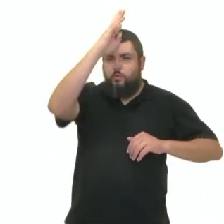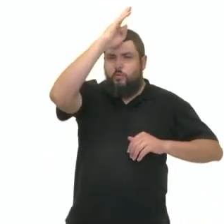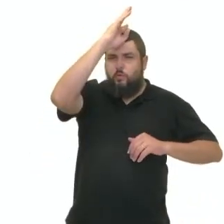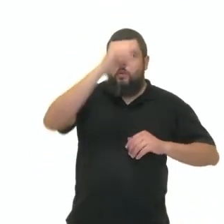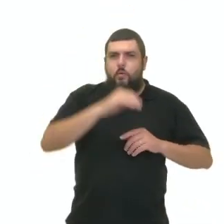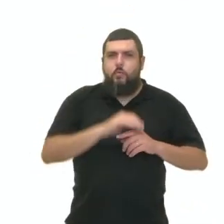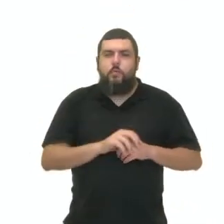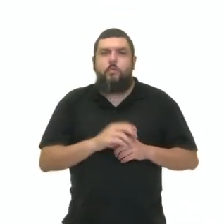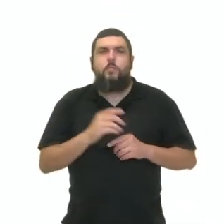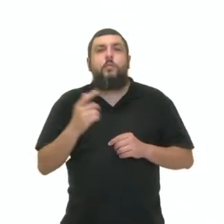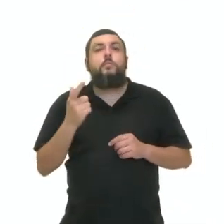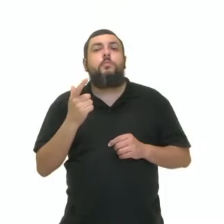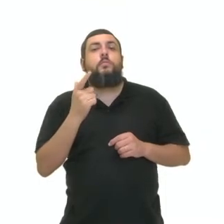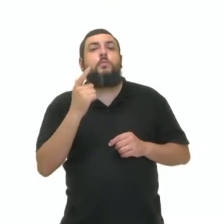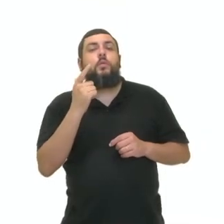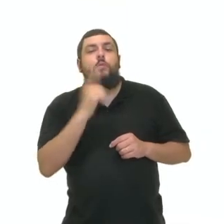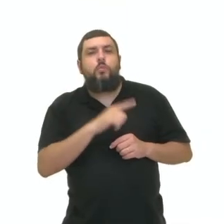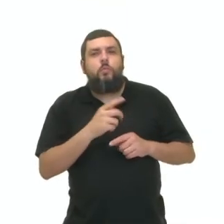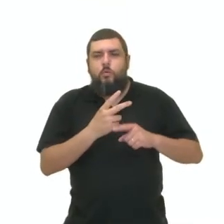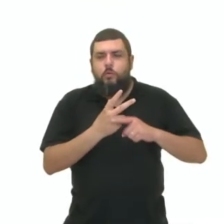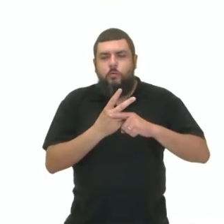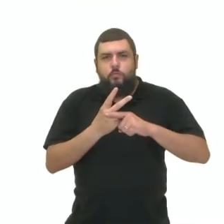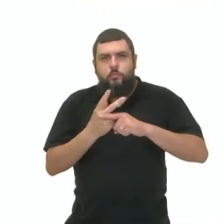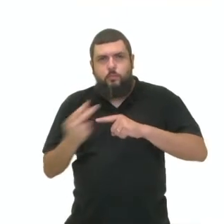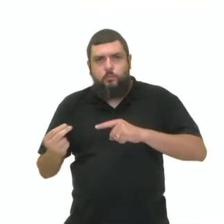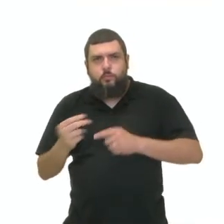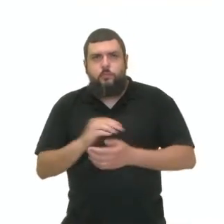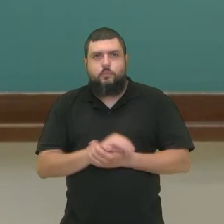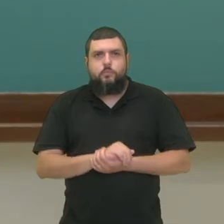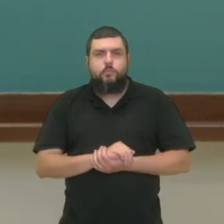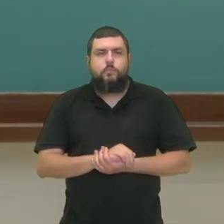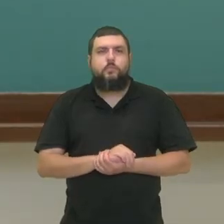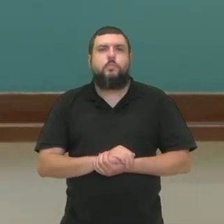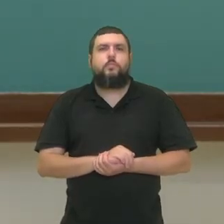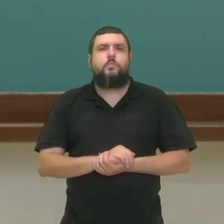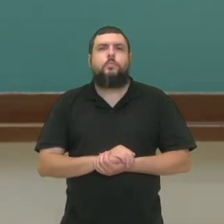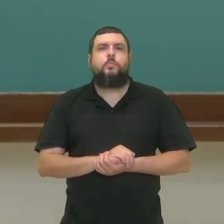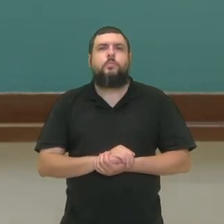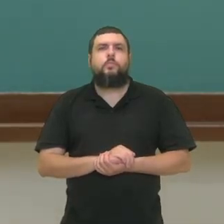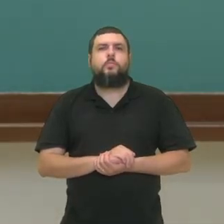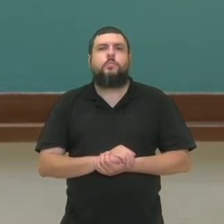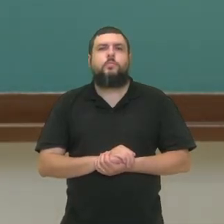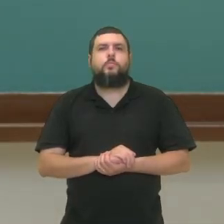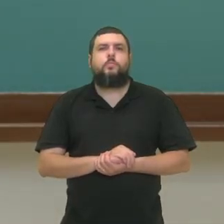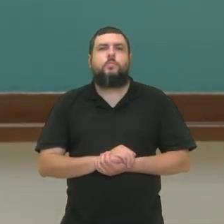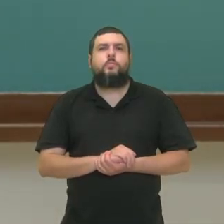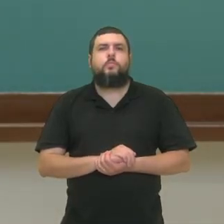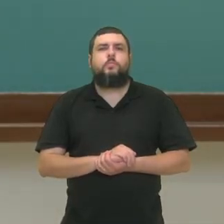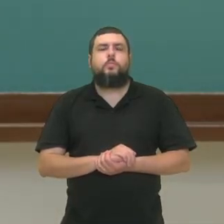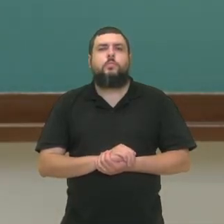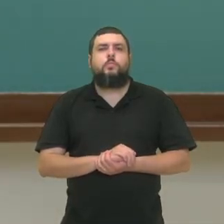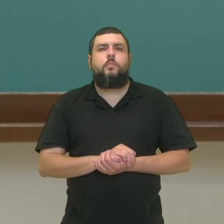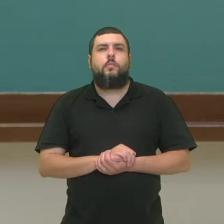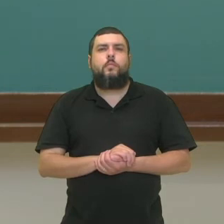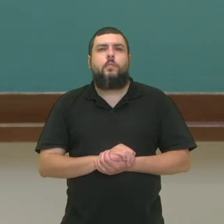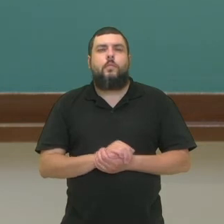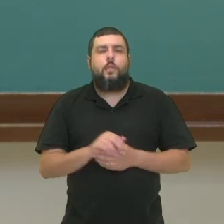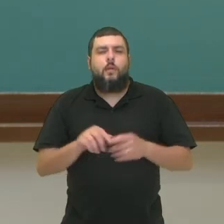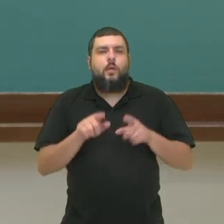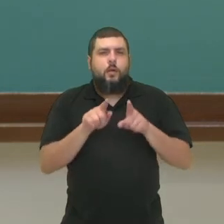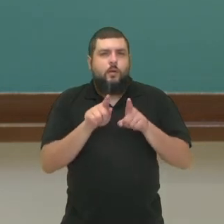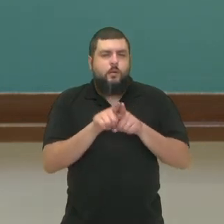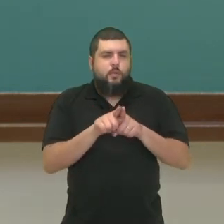o exército romano conseguiu vencer os rebeldes. Trazemos agora um próximo tema. Voltamos também a uma ideia de